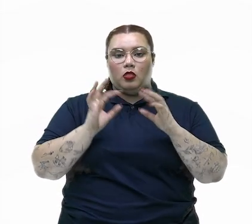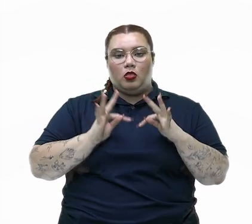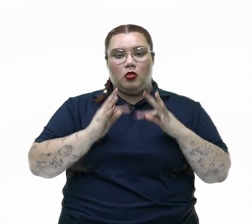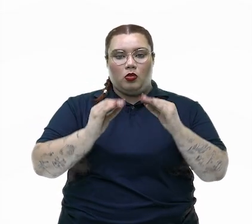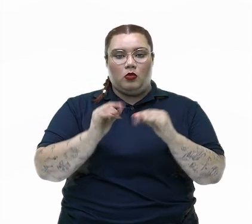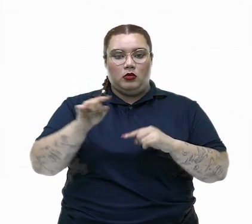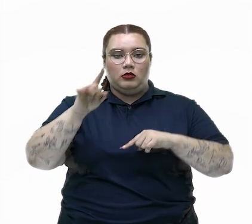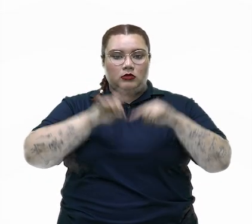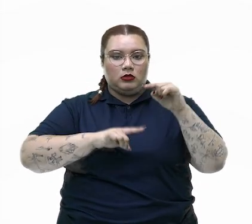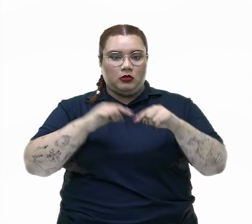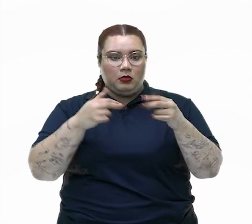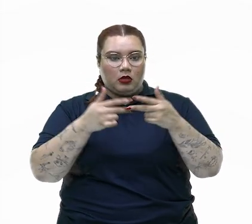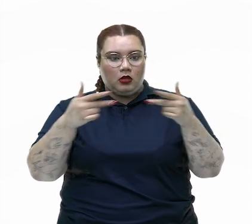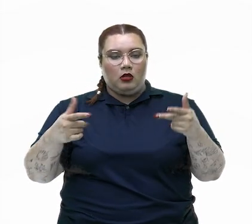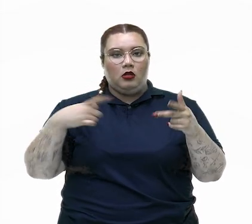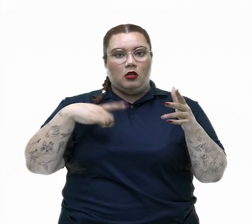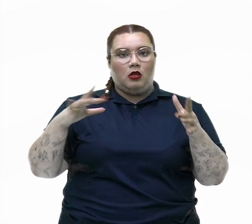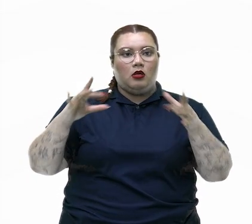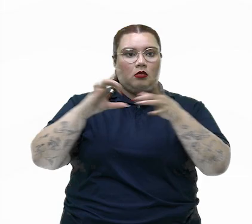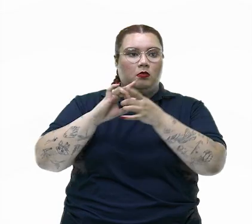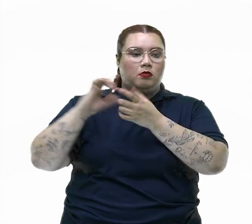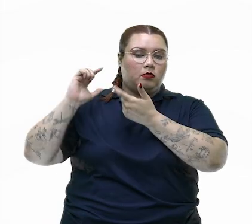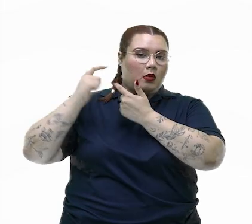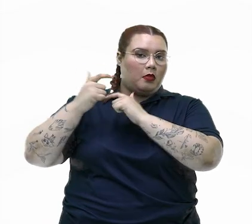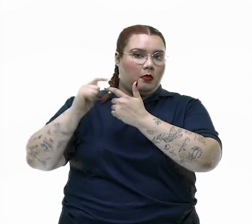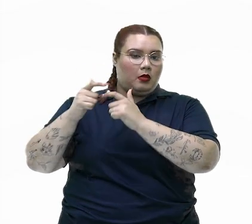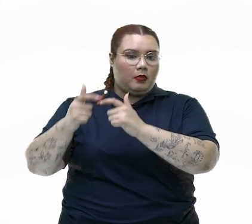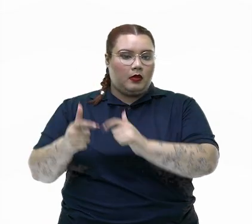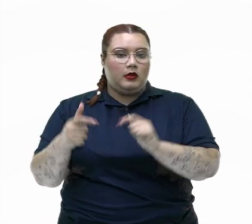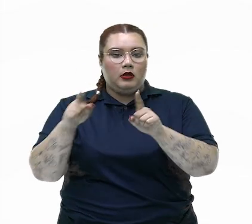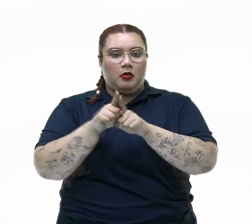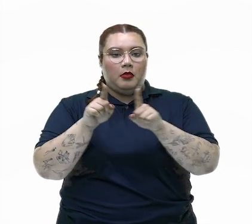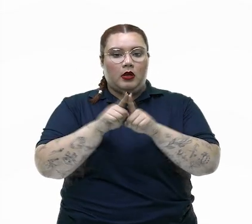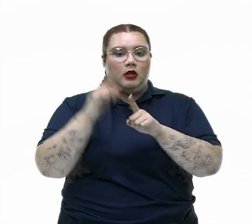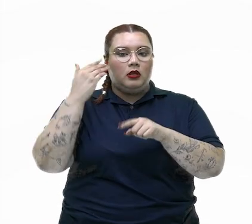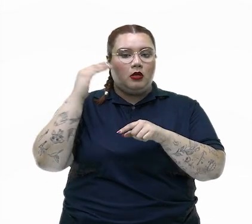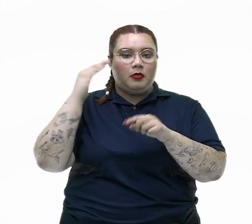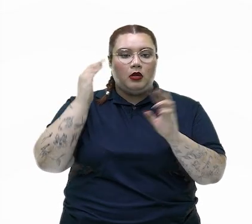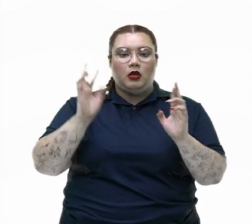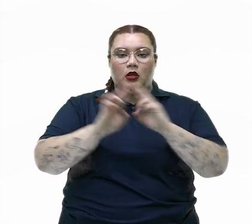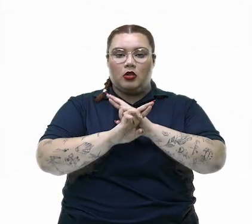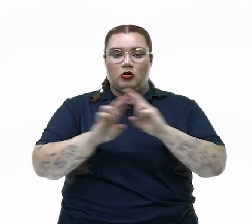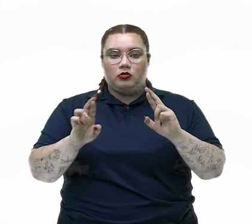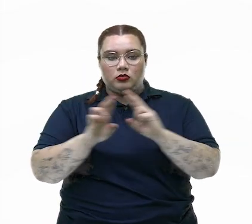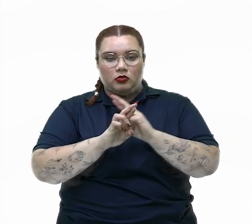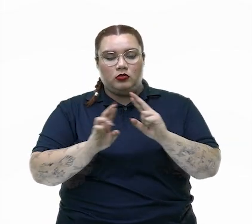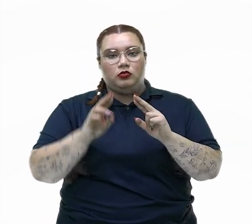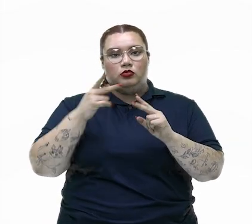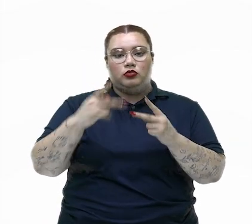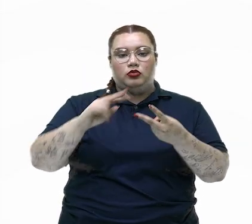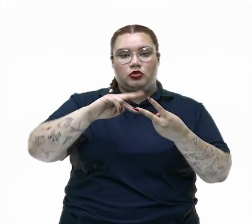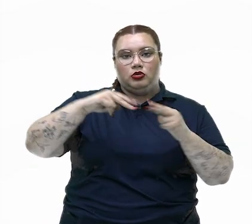foi herdado aí de uma geração para outra, e entender também as relações